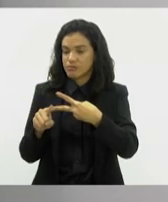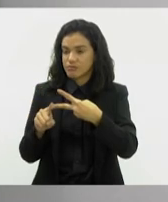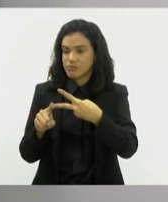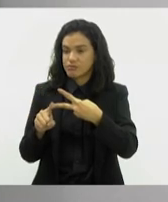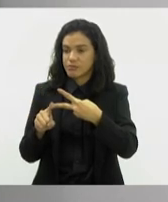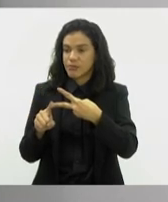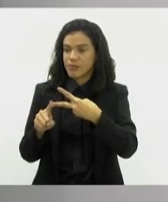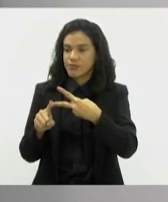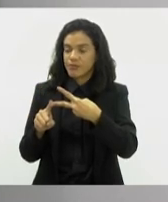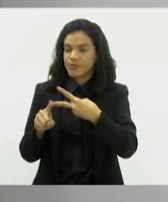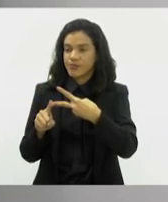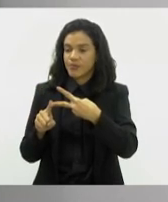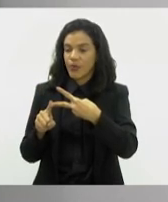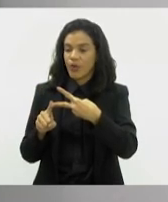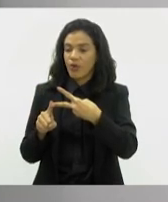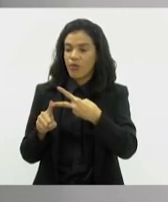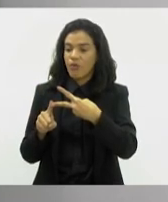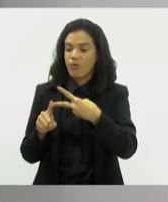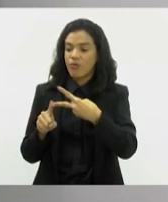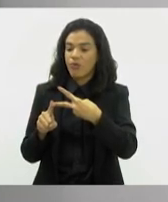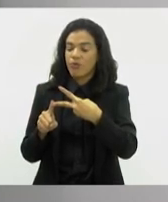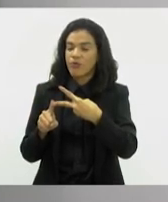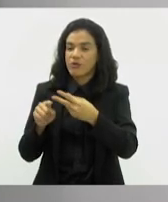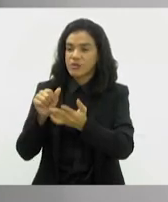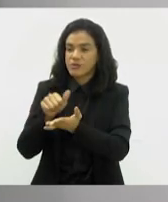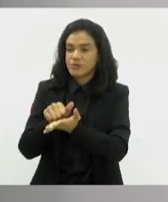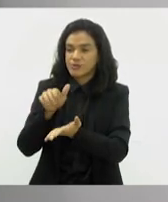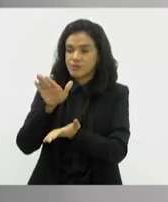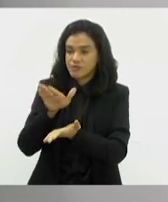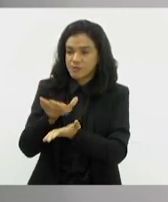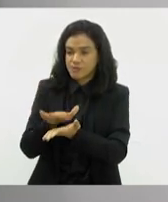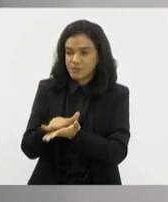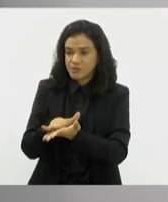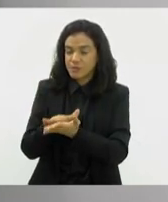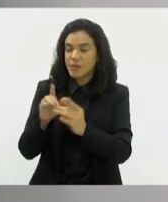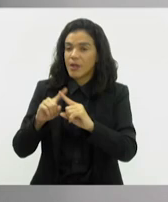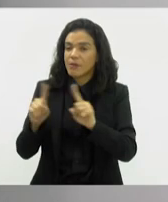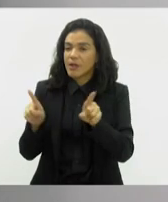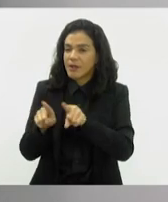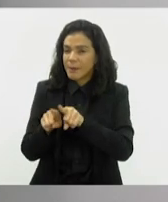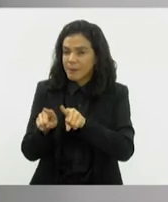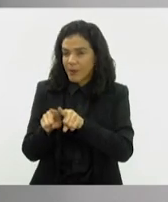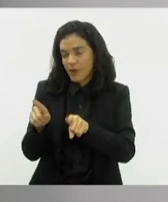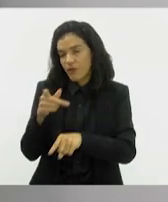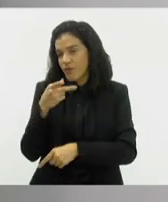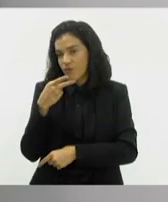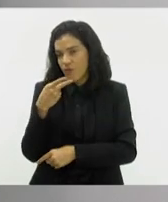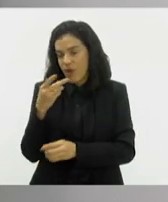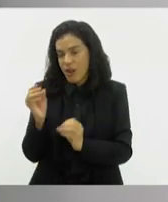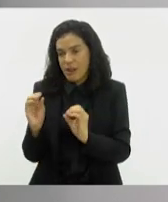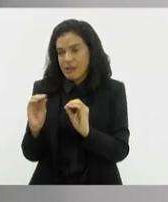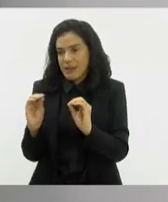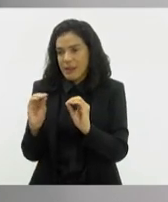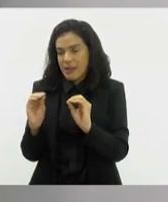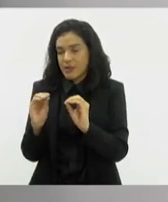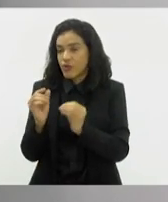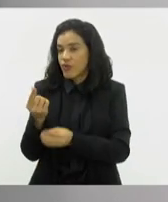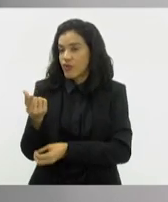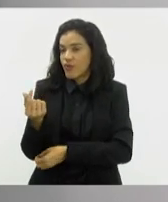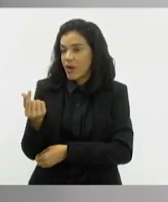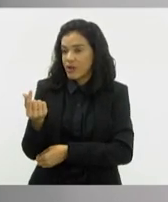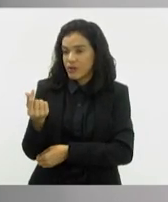diz que vai ser multado, mas também não diz o valor da